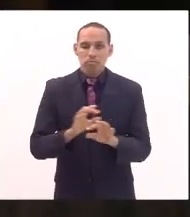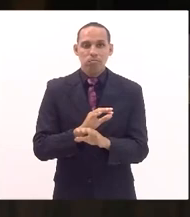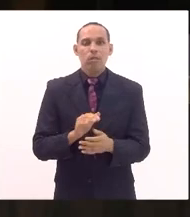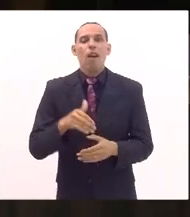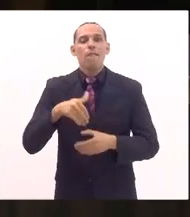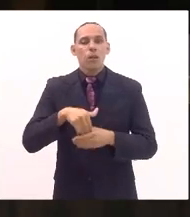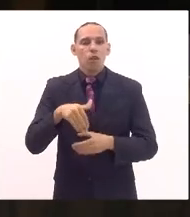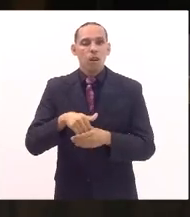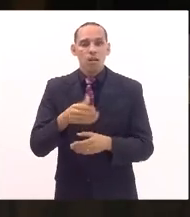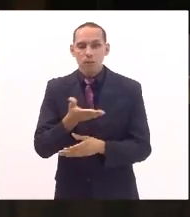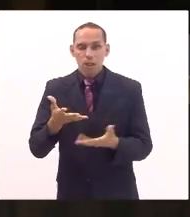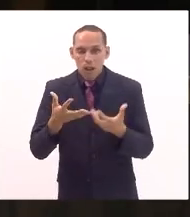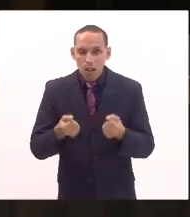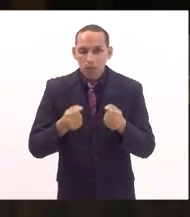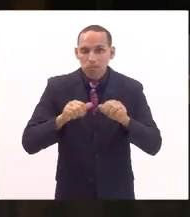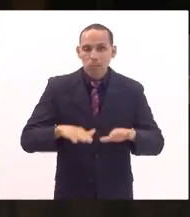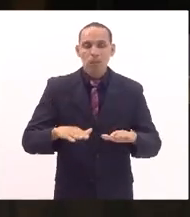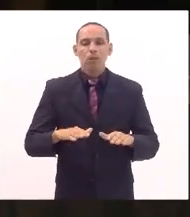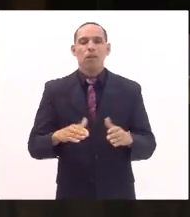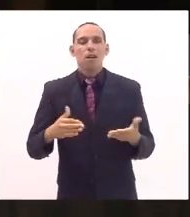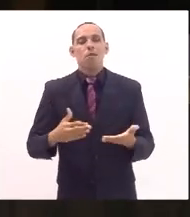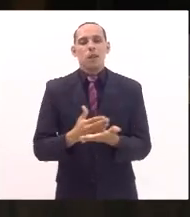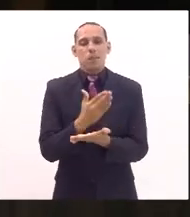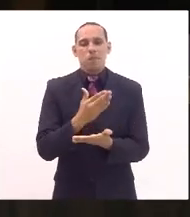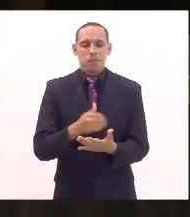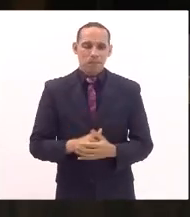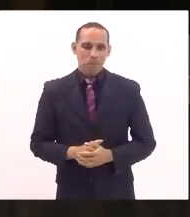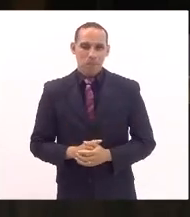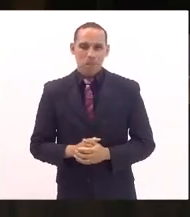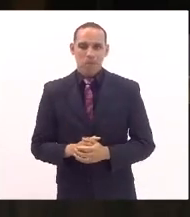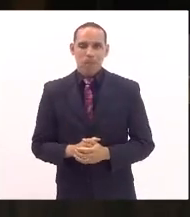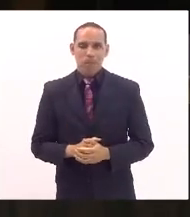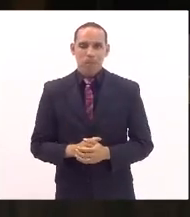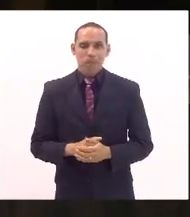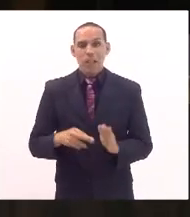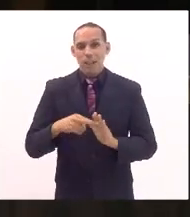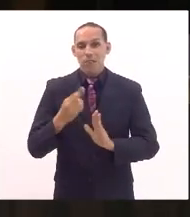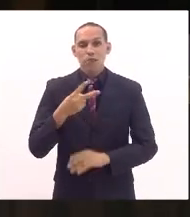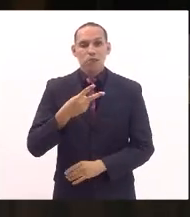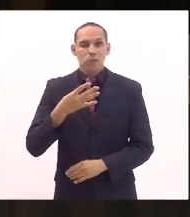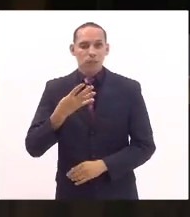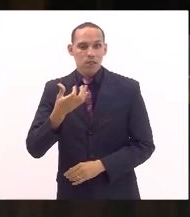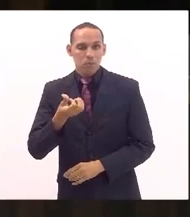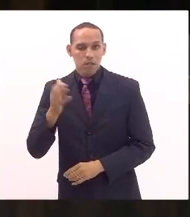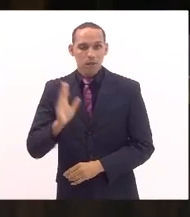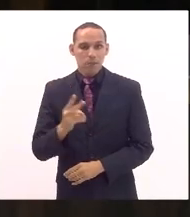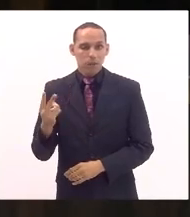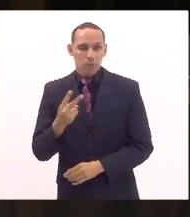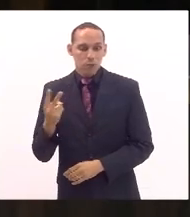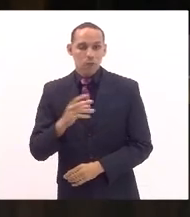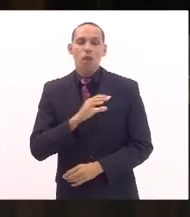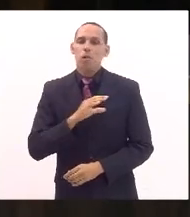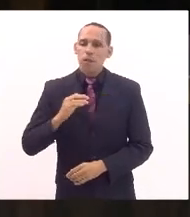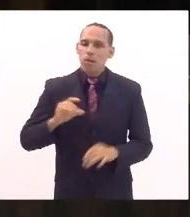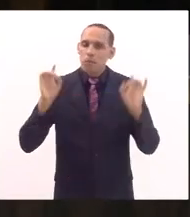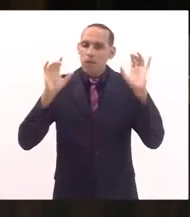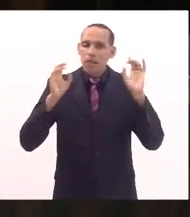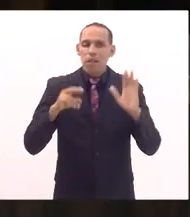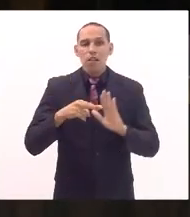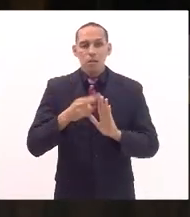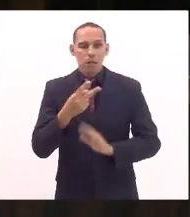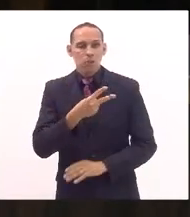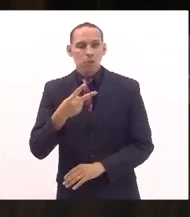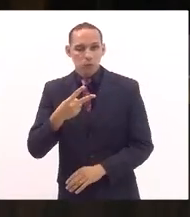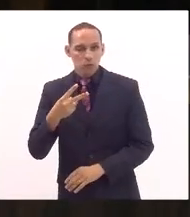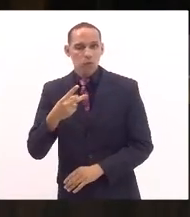discussão e votação seus que a própria descrição aprovado requerimento nº 246 dividido hoje à frente da comissão especial requerimento